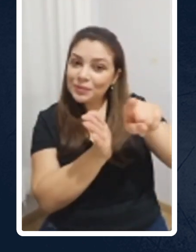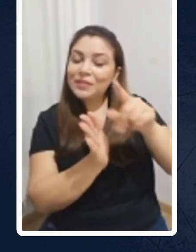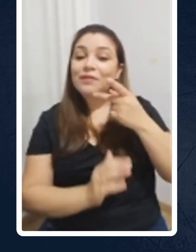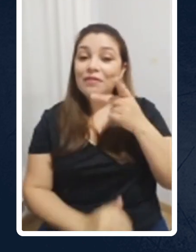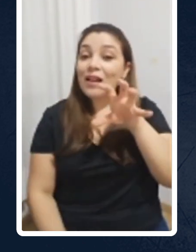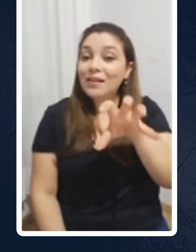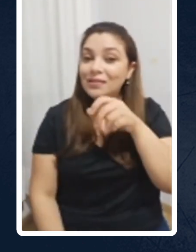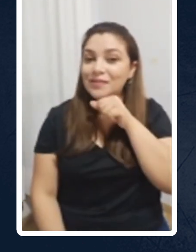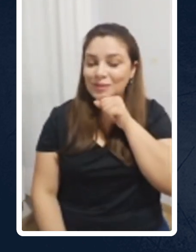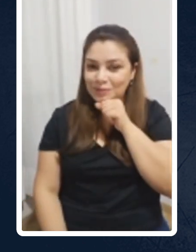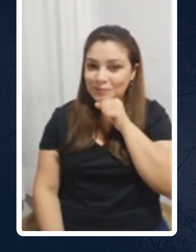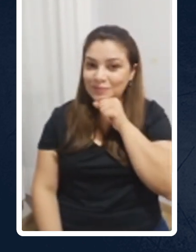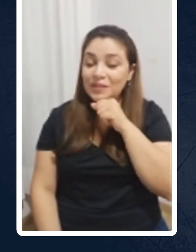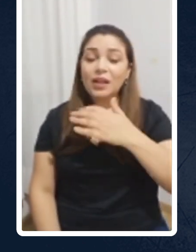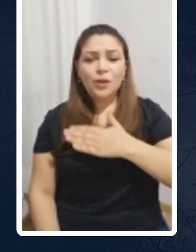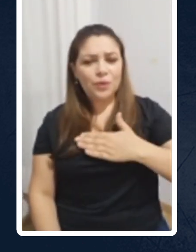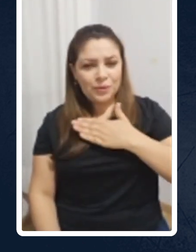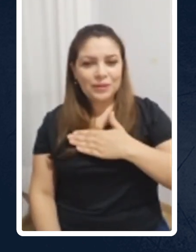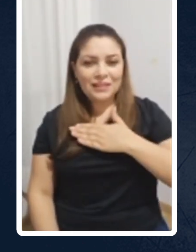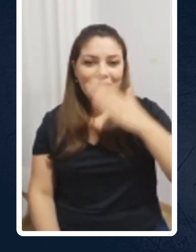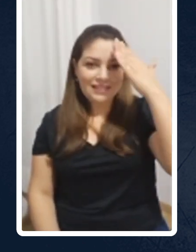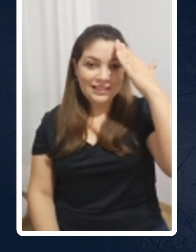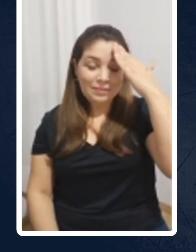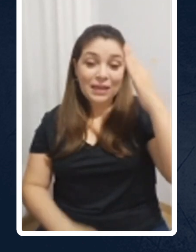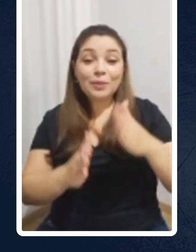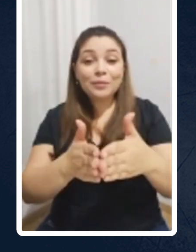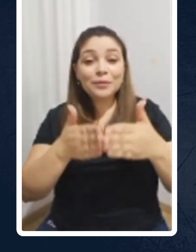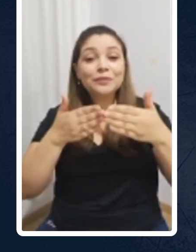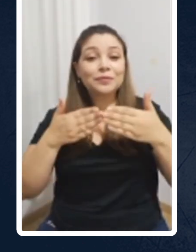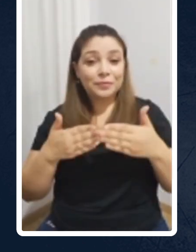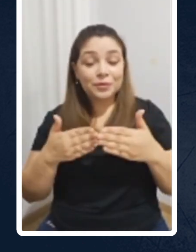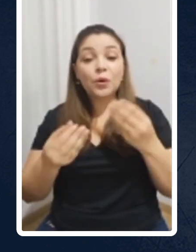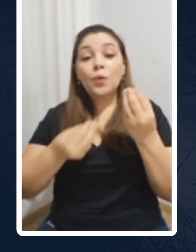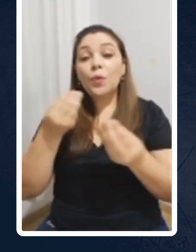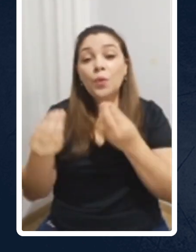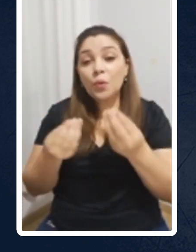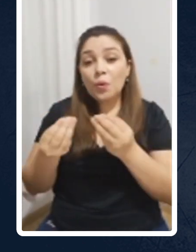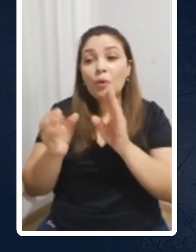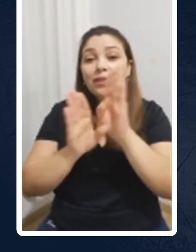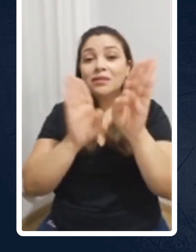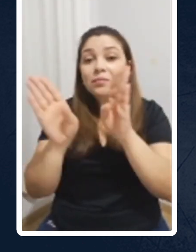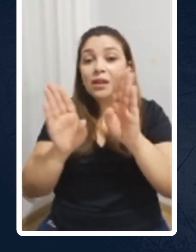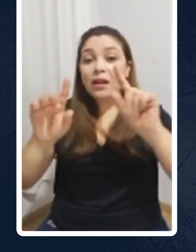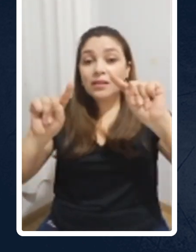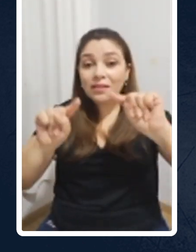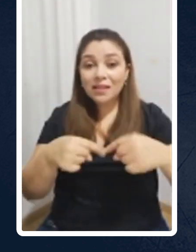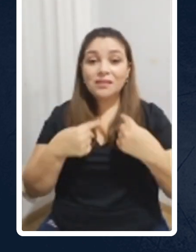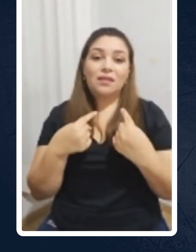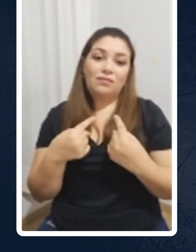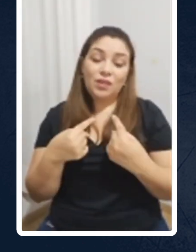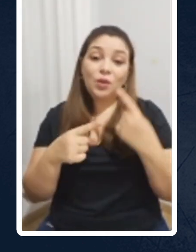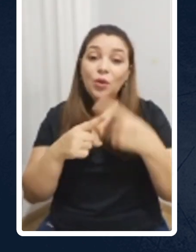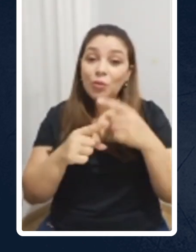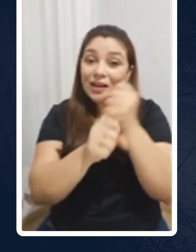né? Gostaria de saber, por favor, como ela lidou com a acessibilidade, desafios, já que há anos atrás